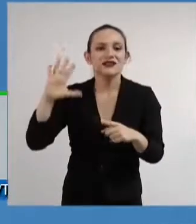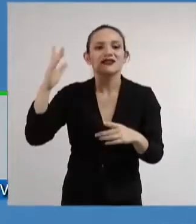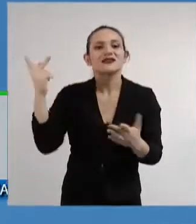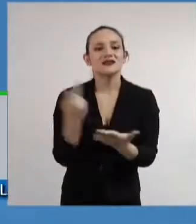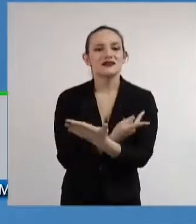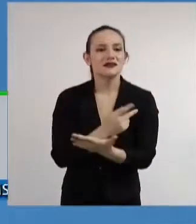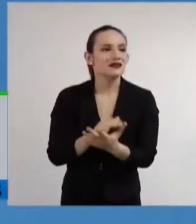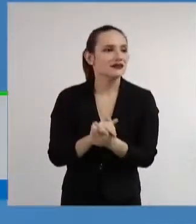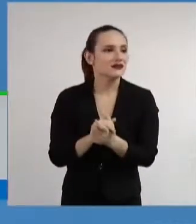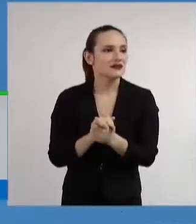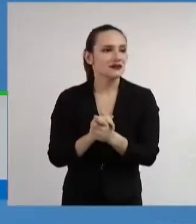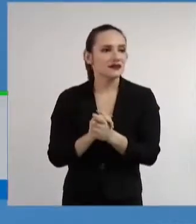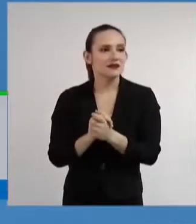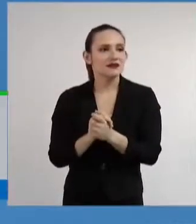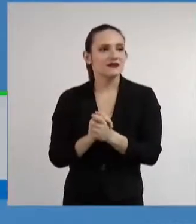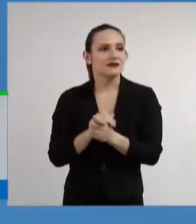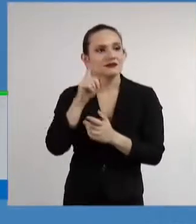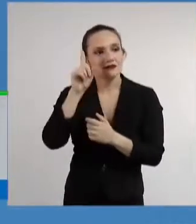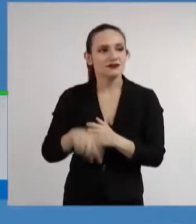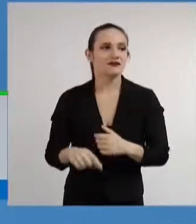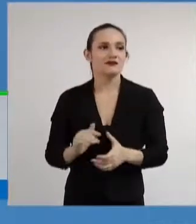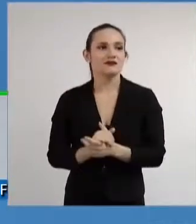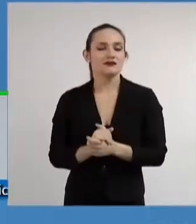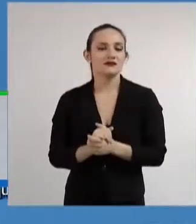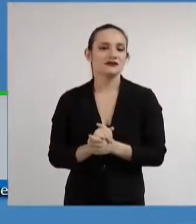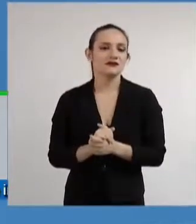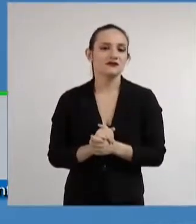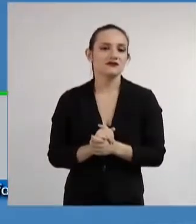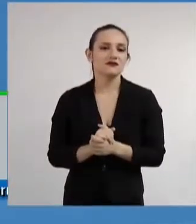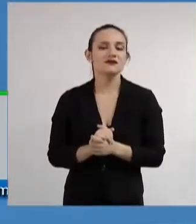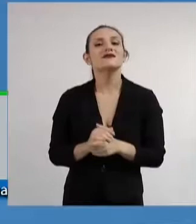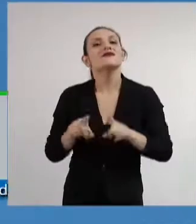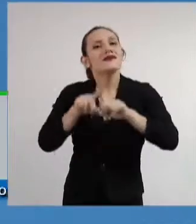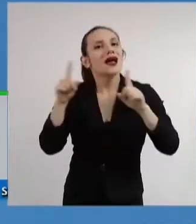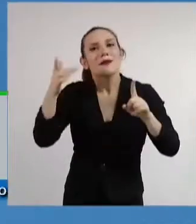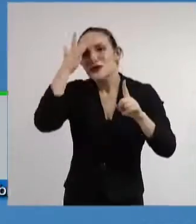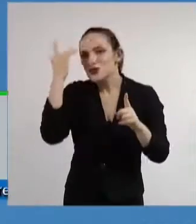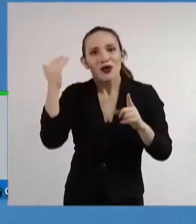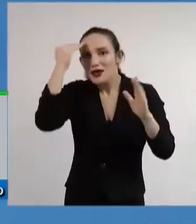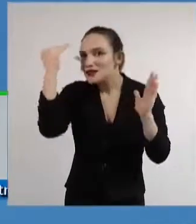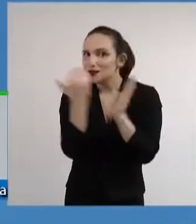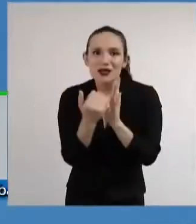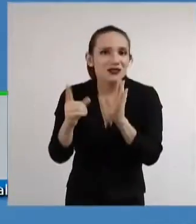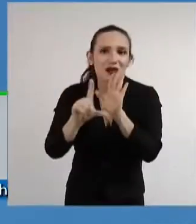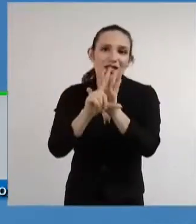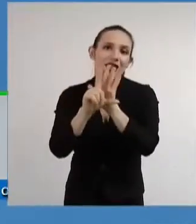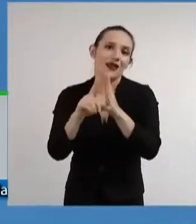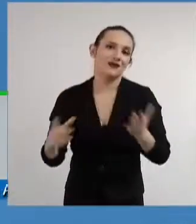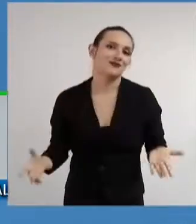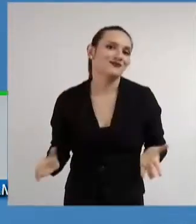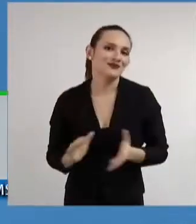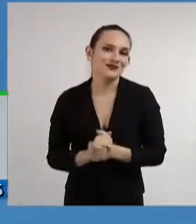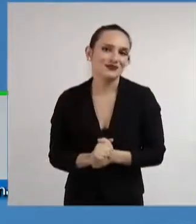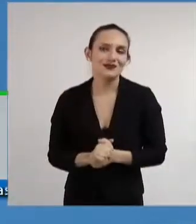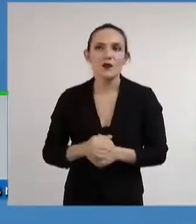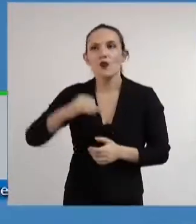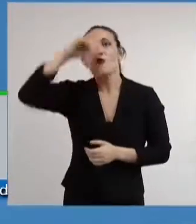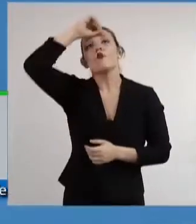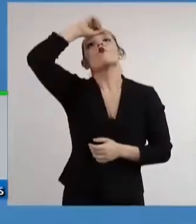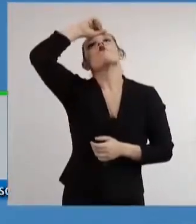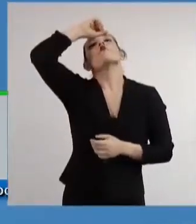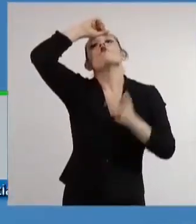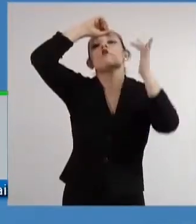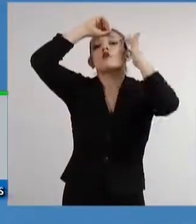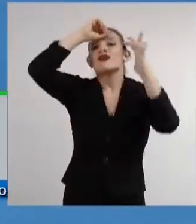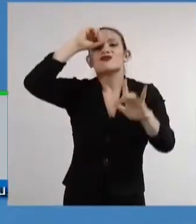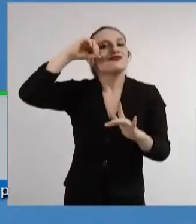É isso. É isso. Quer dizer, as pessoas insistem em não cumprir a lei. A ignorância não deixa que